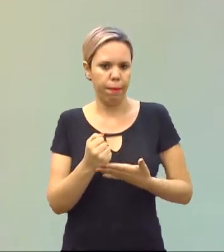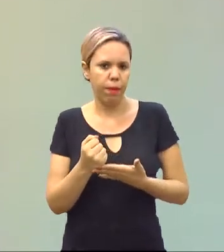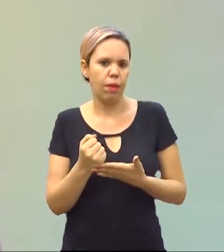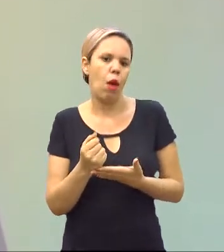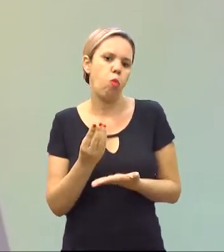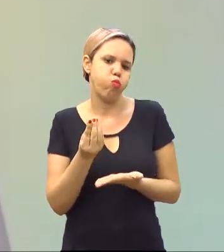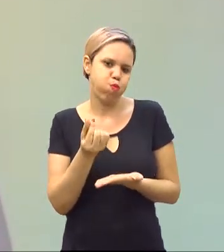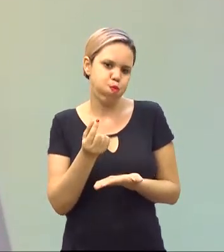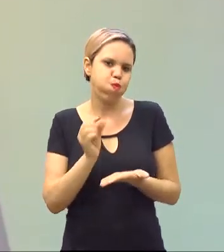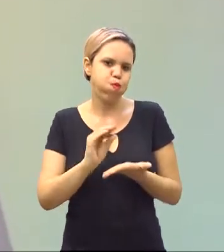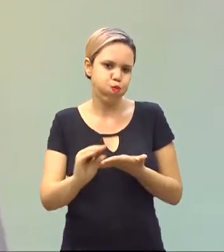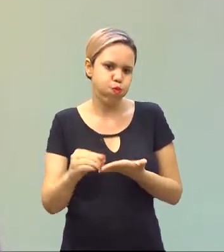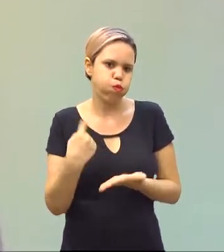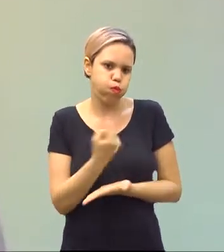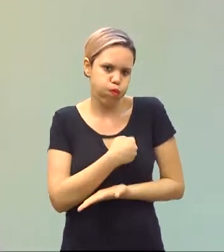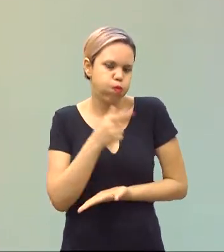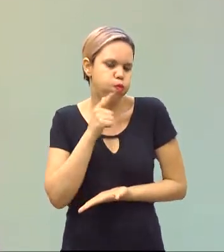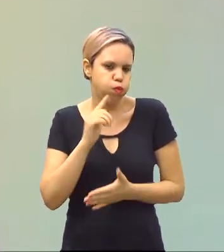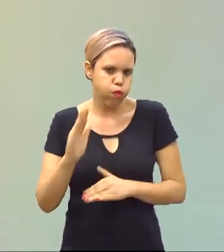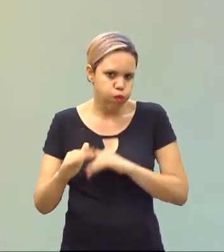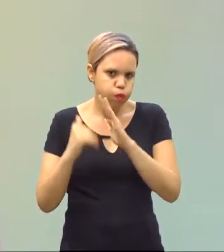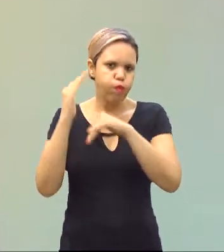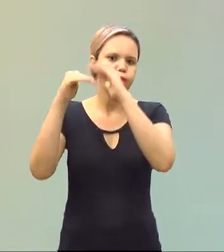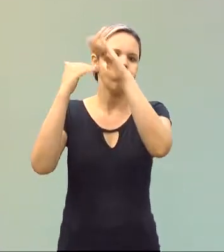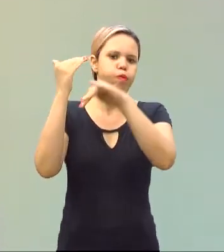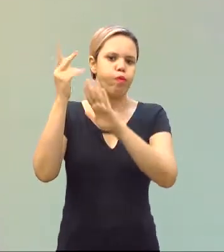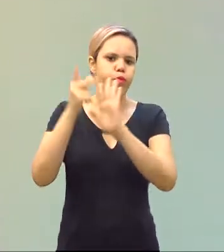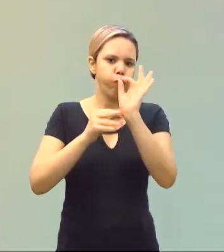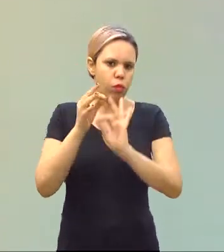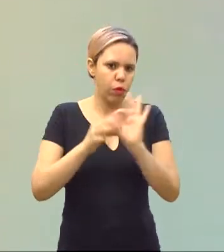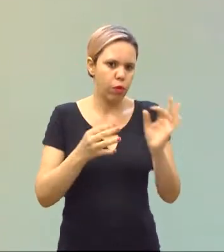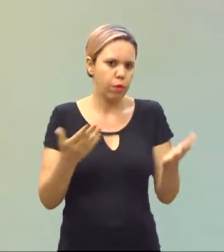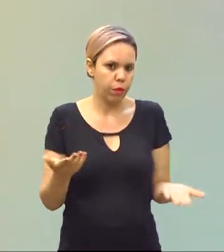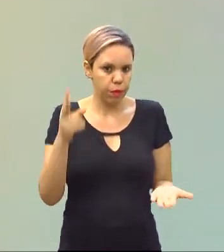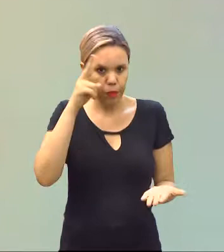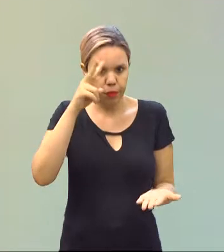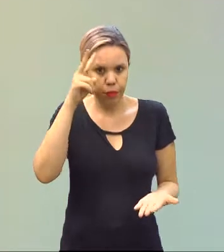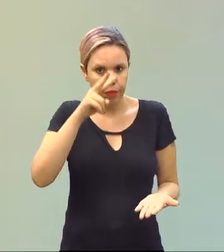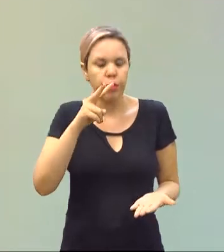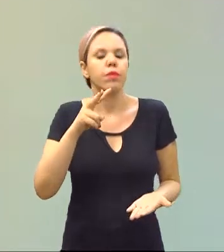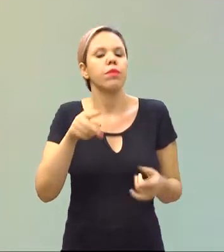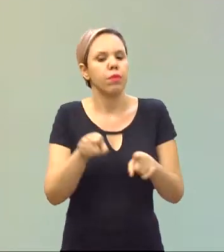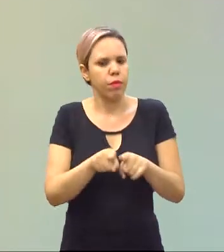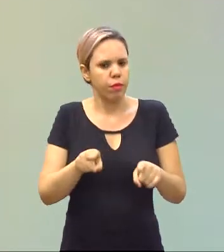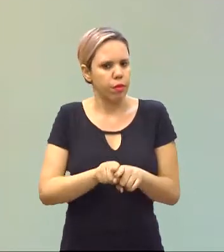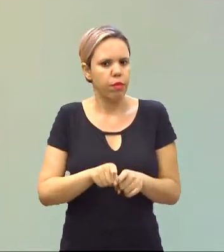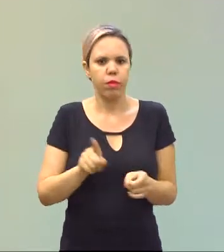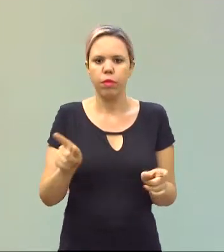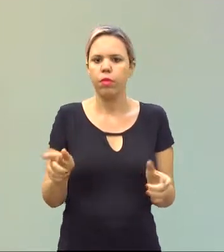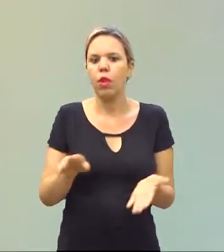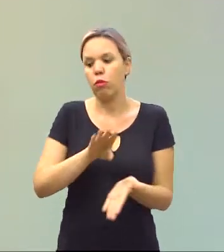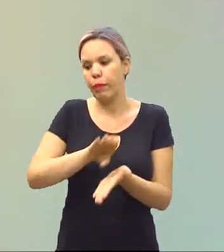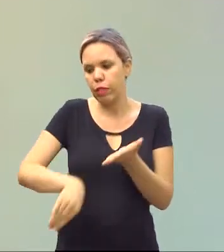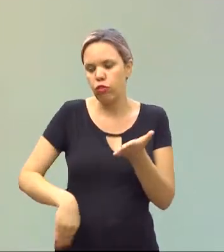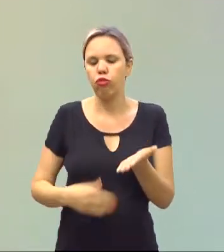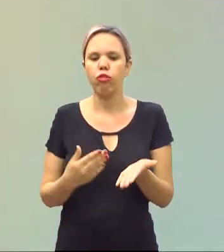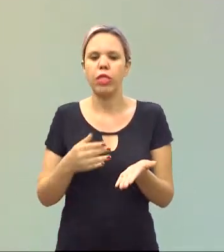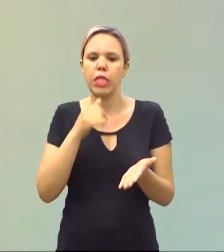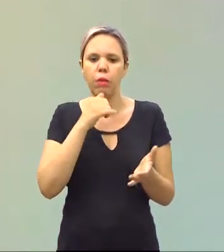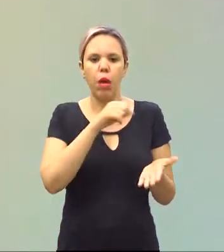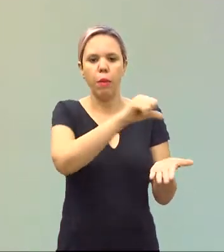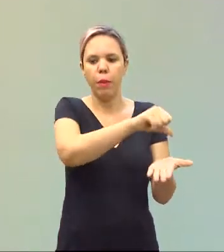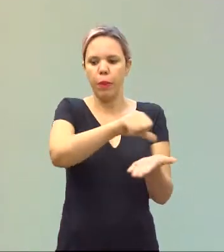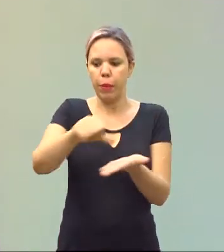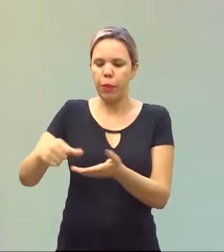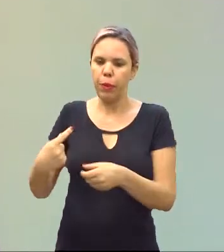questões financeiras para a gente conseguir desenvolver o nosso projeto, né? Lembrando aí que também não elimina também questões das